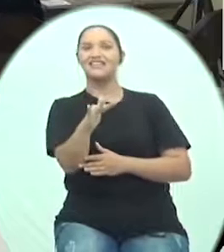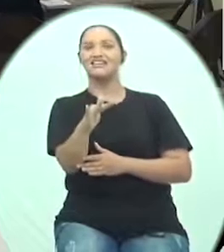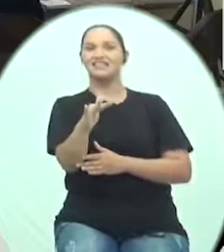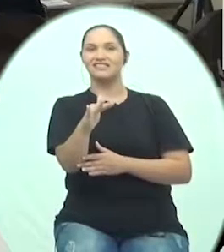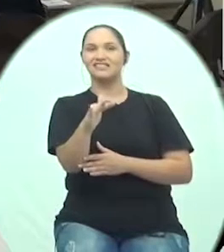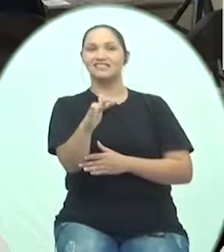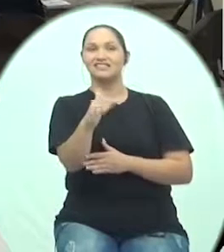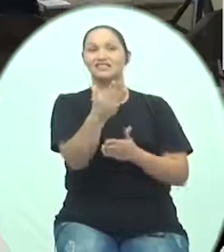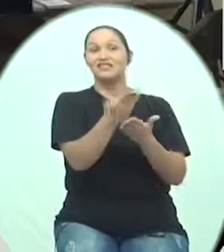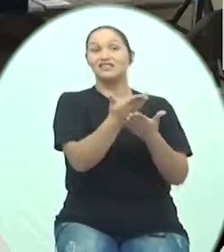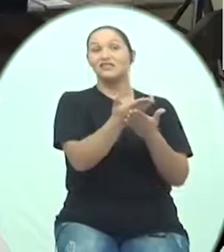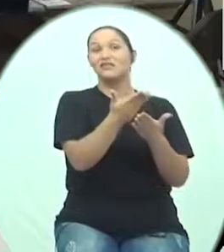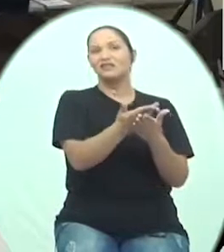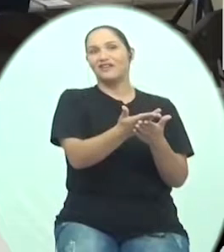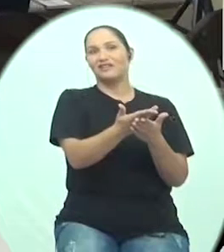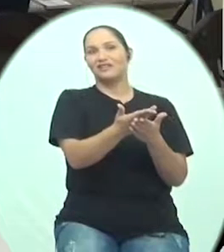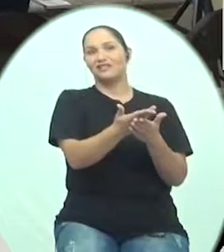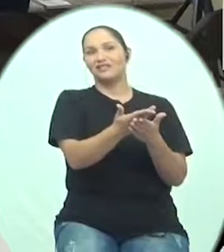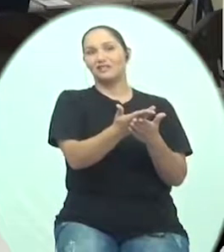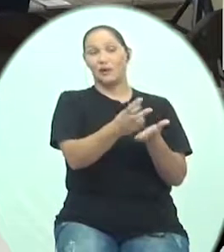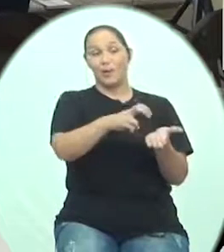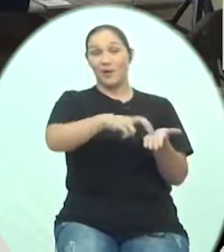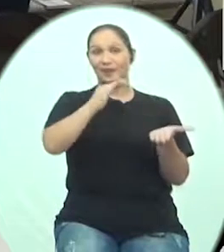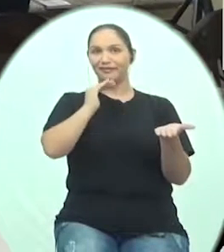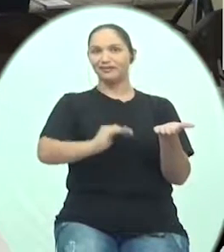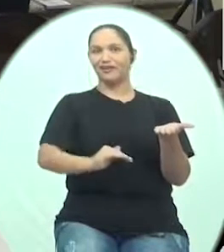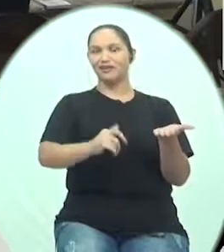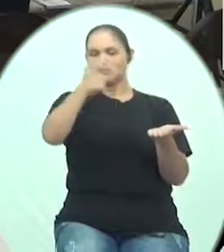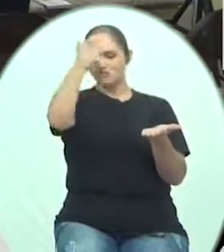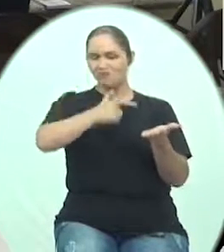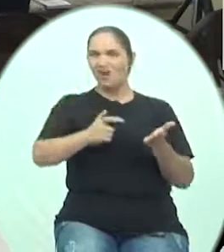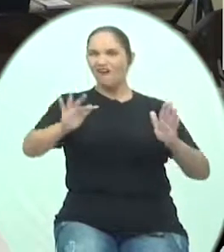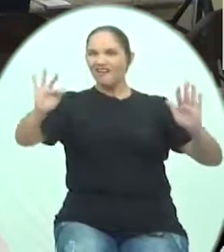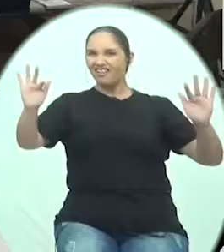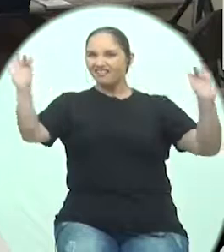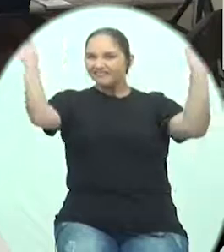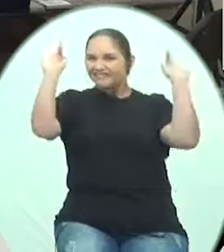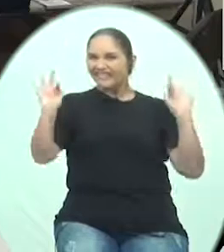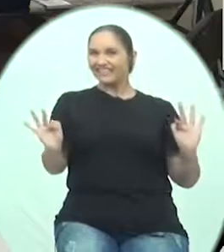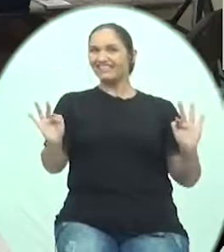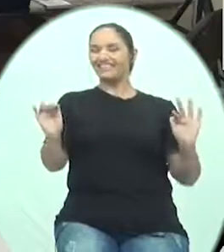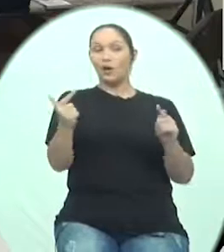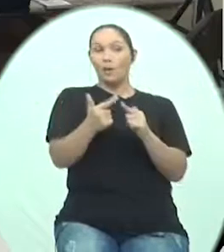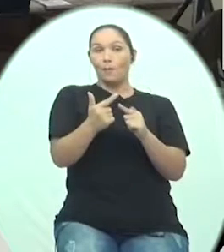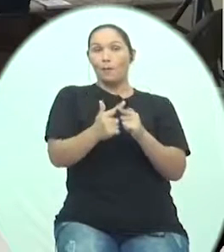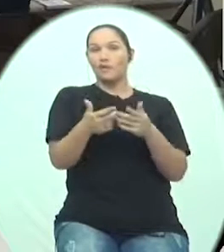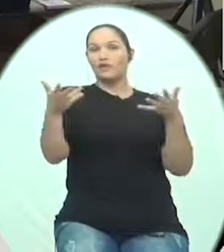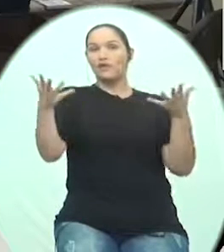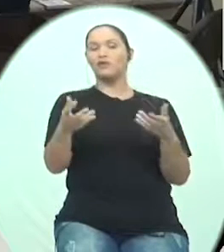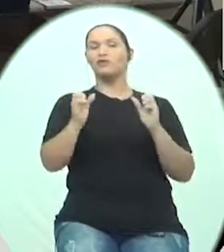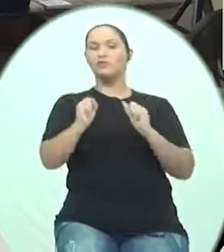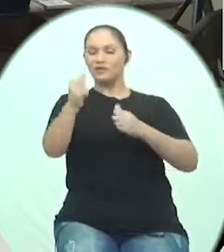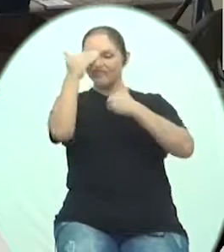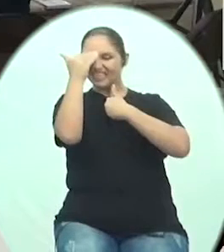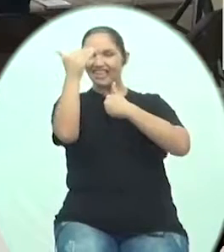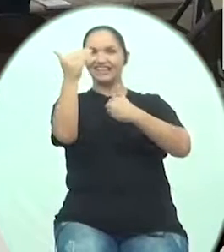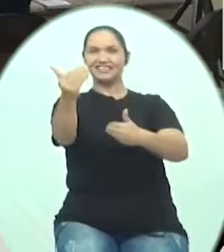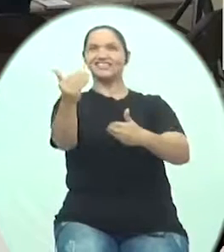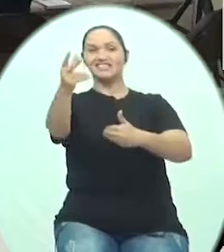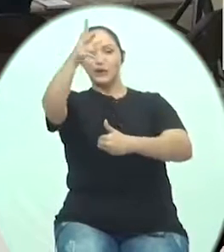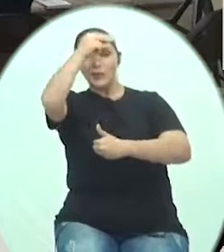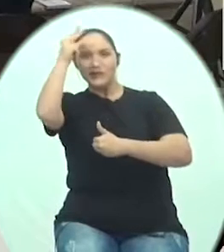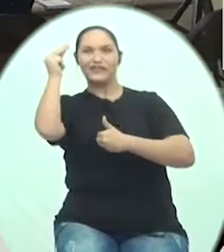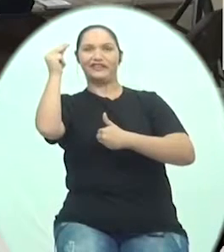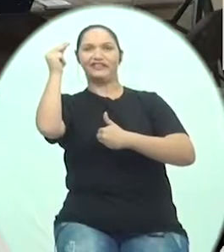integral e eu fico mais feliz ainda também em poder fazer um agradecimento ao prefeito